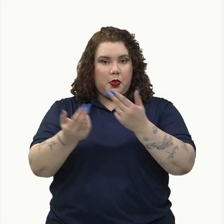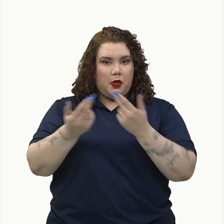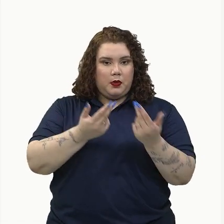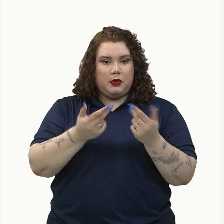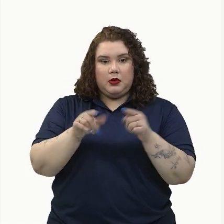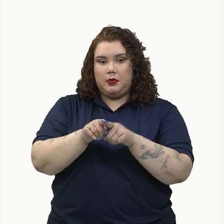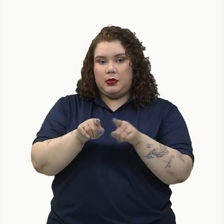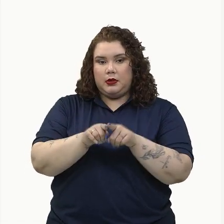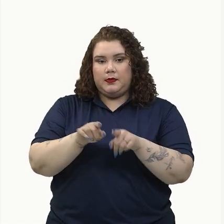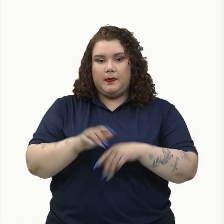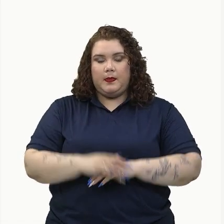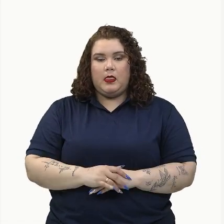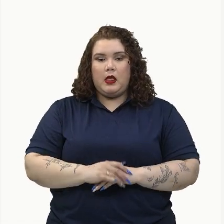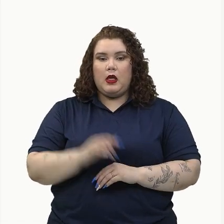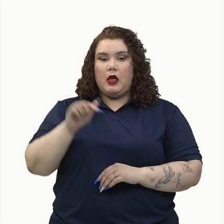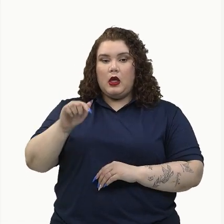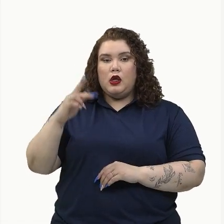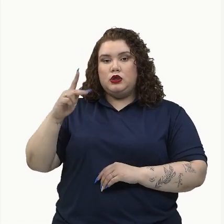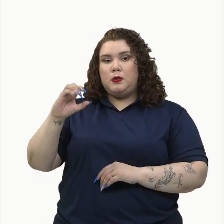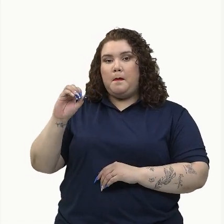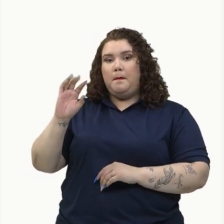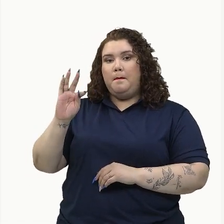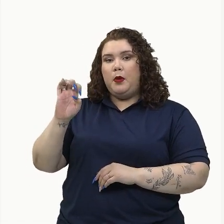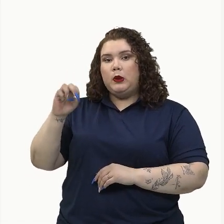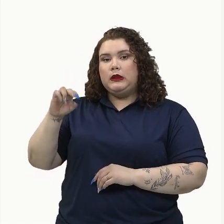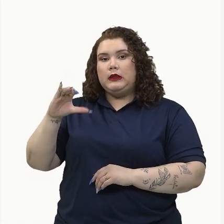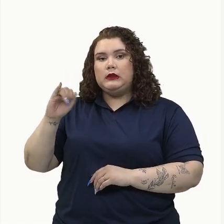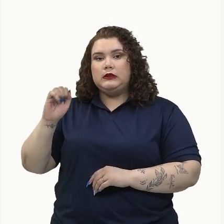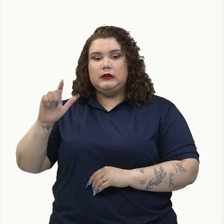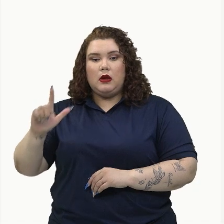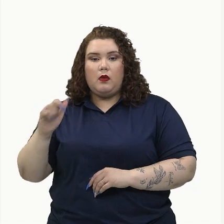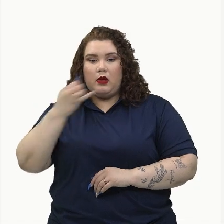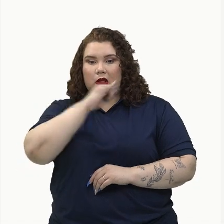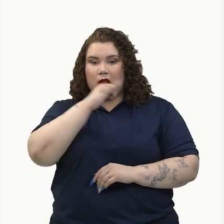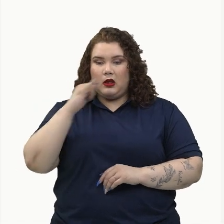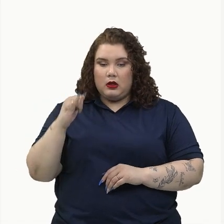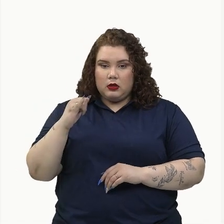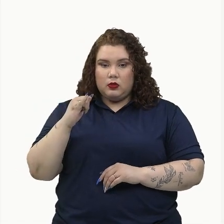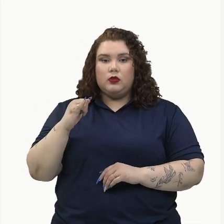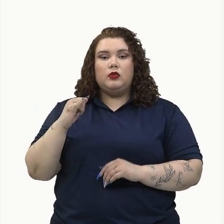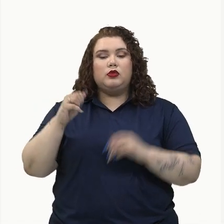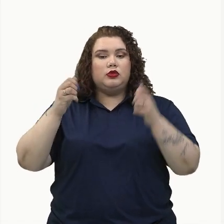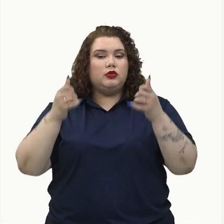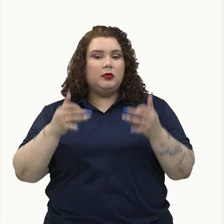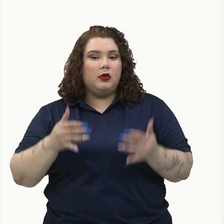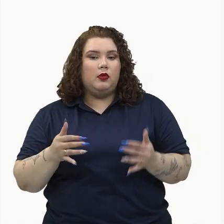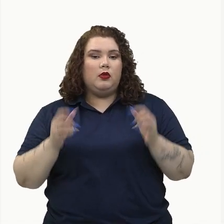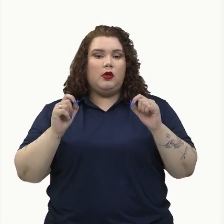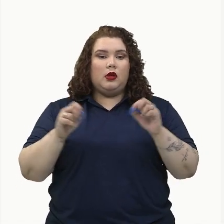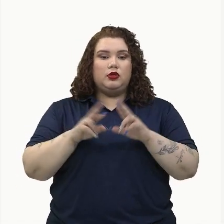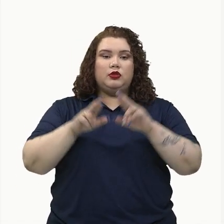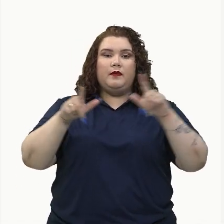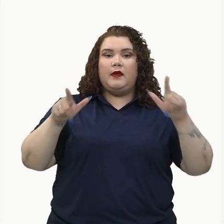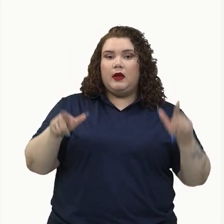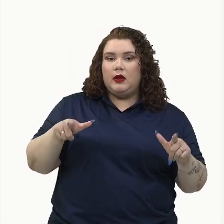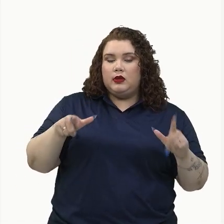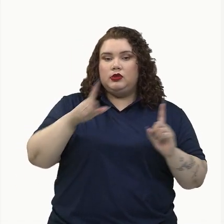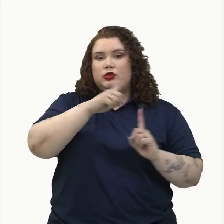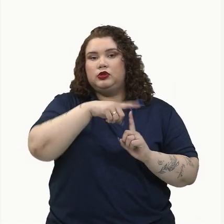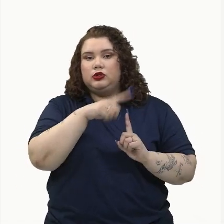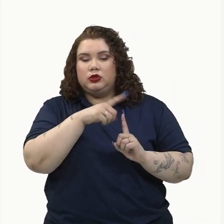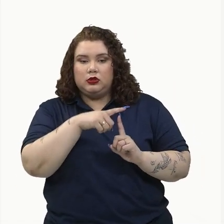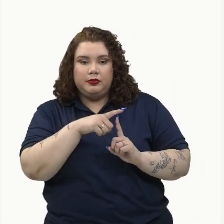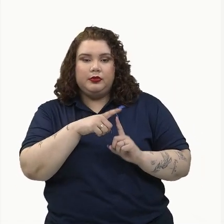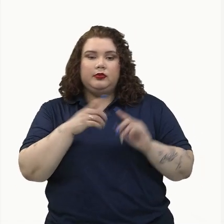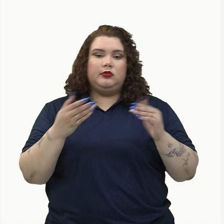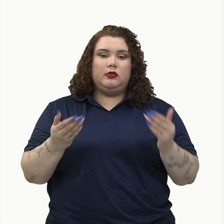O potencial elétrico, no entanto, nós já vimos que podemos falar potencial elétrico, diferença de potencial,